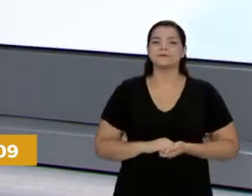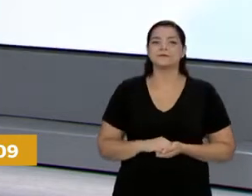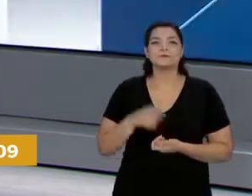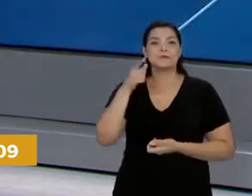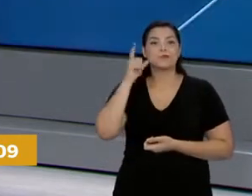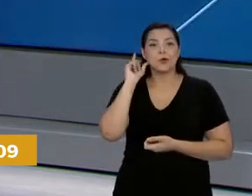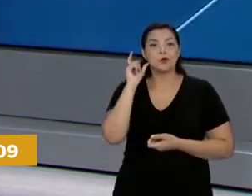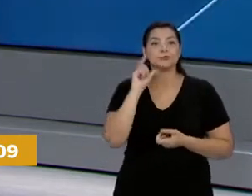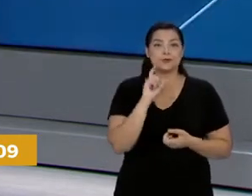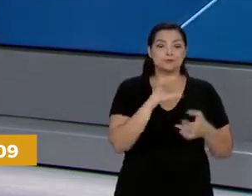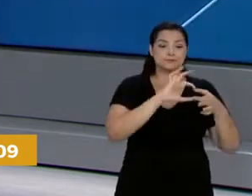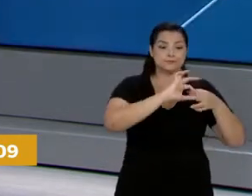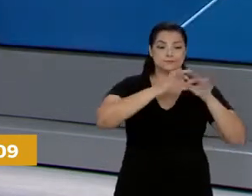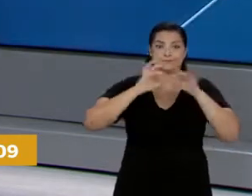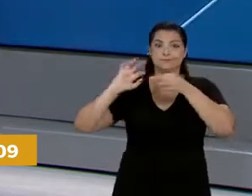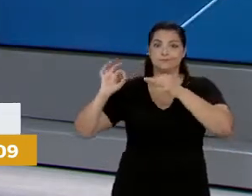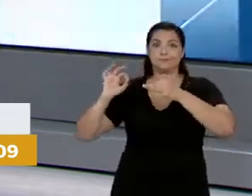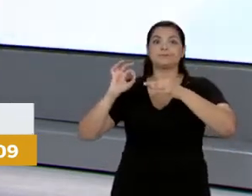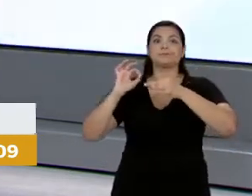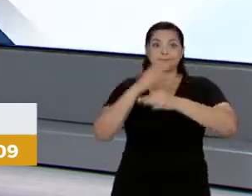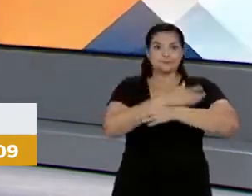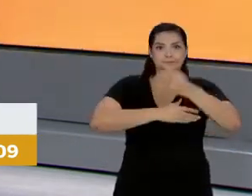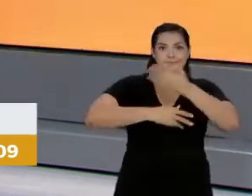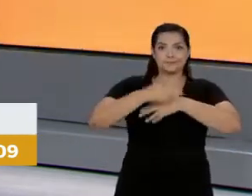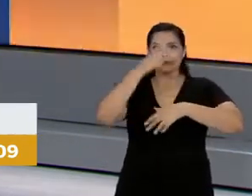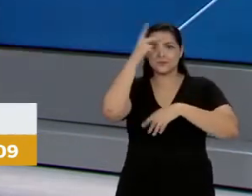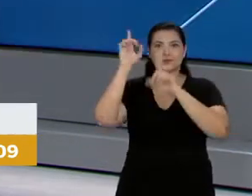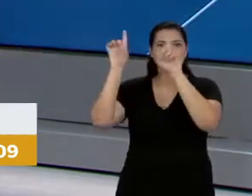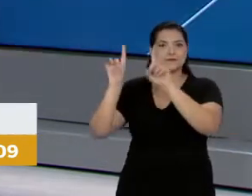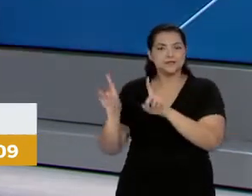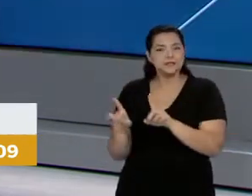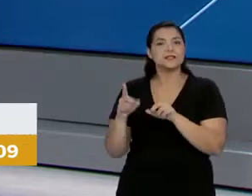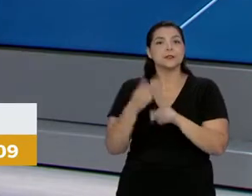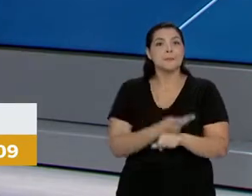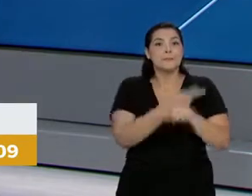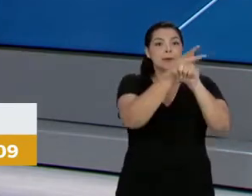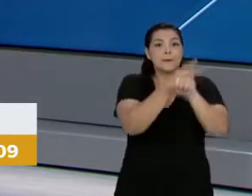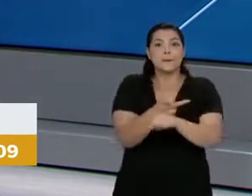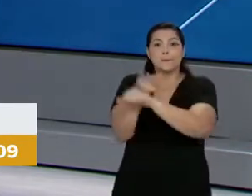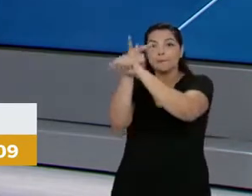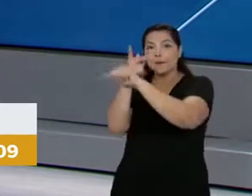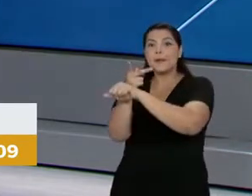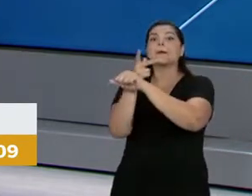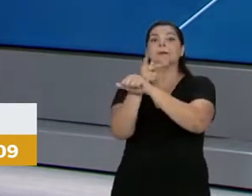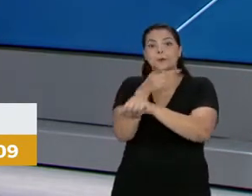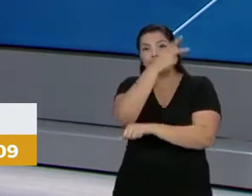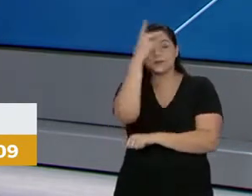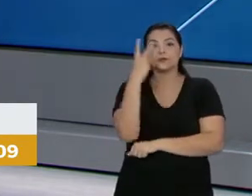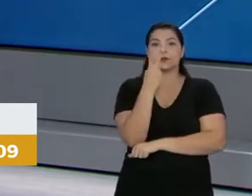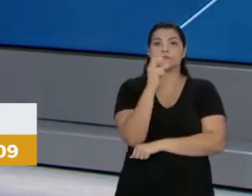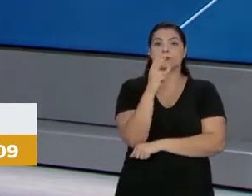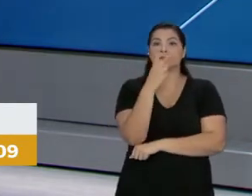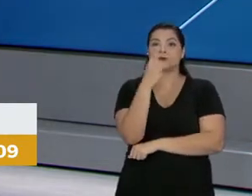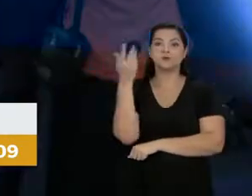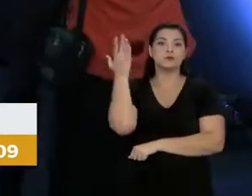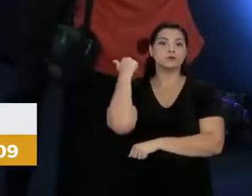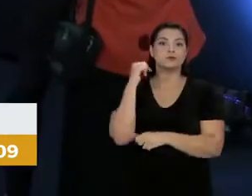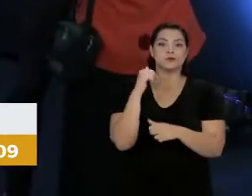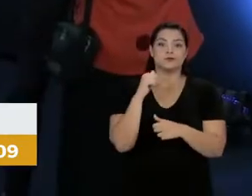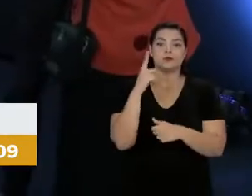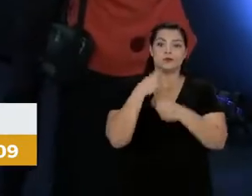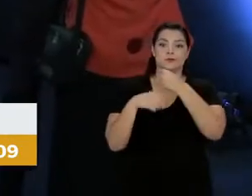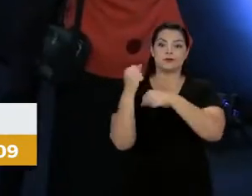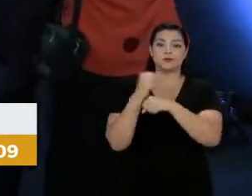E ontem o Comitê Paralímpico entregou aqui em São Paulo premiações para os melhores atletas de 2021.